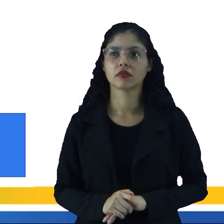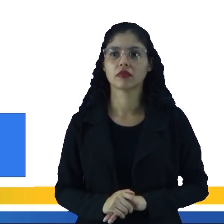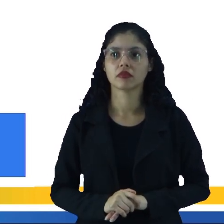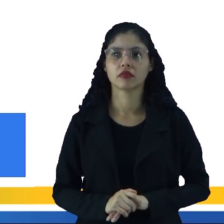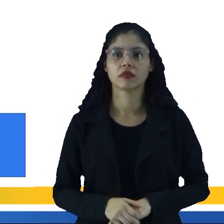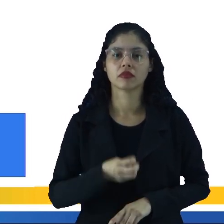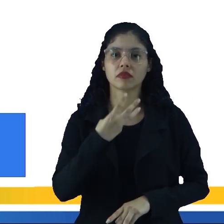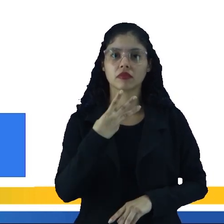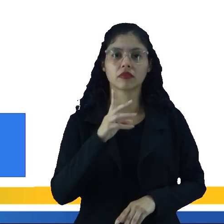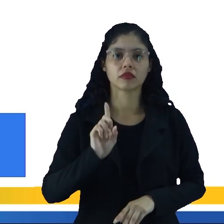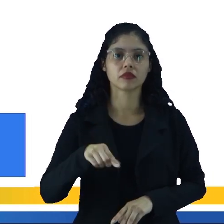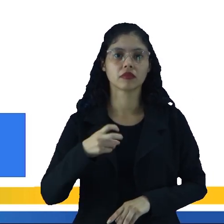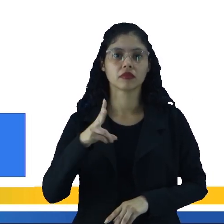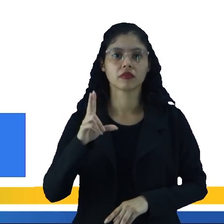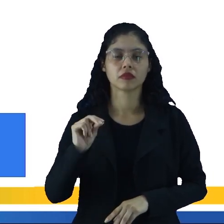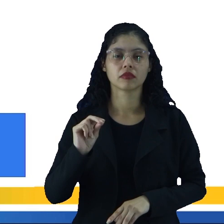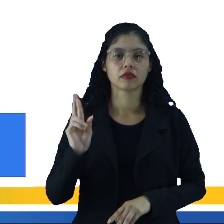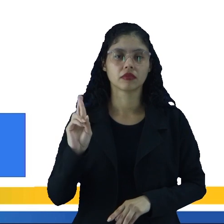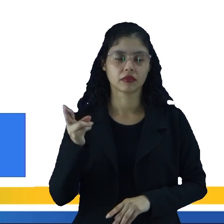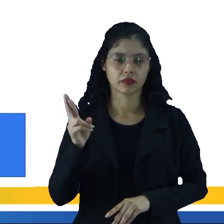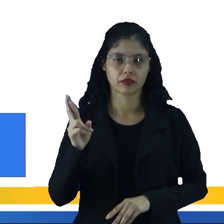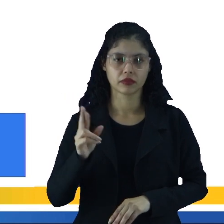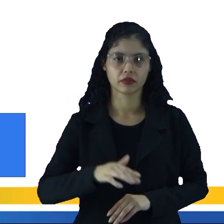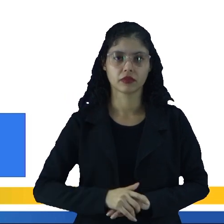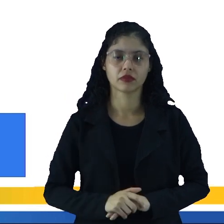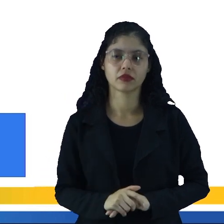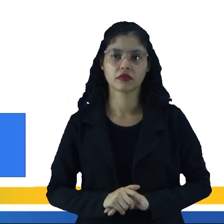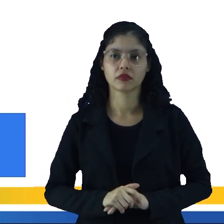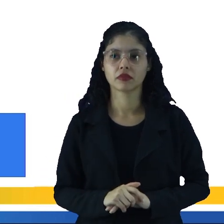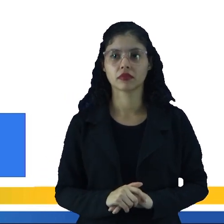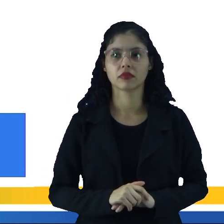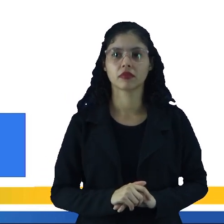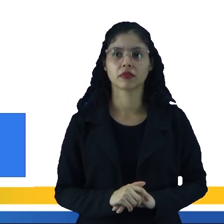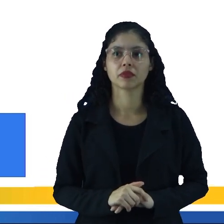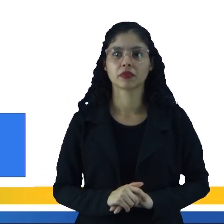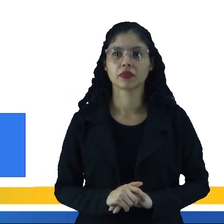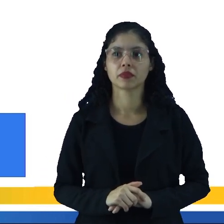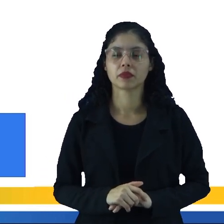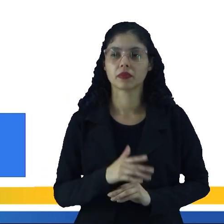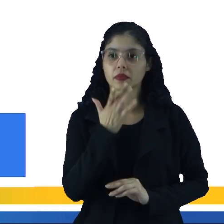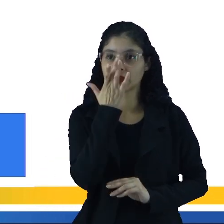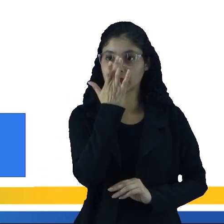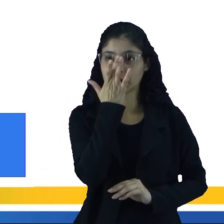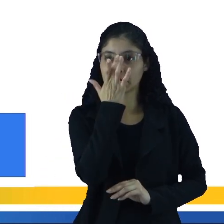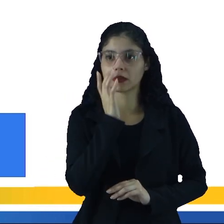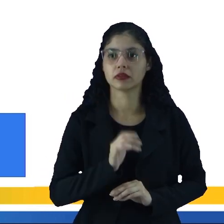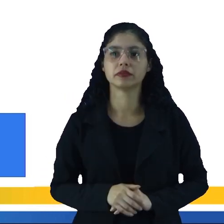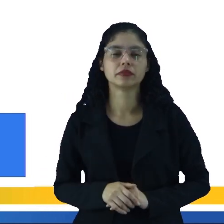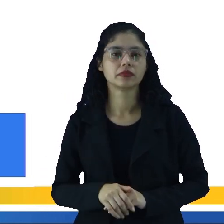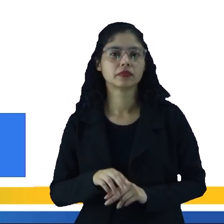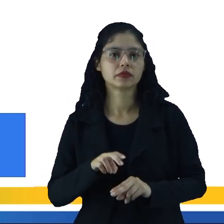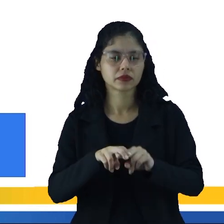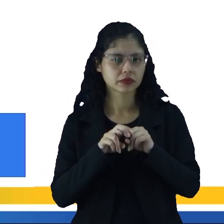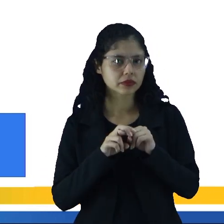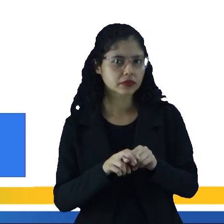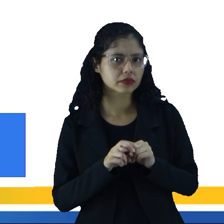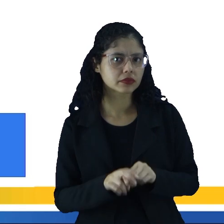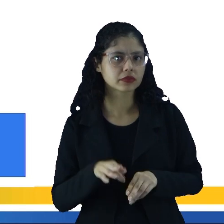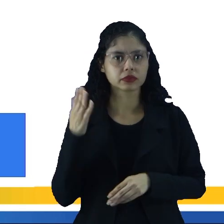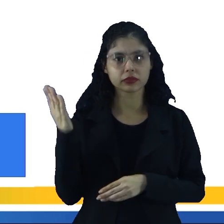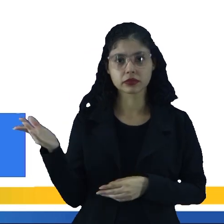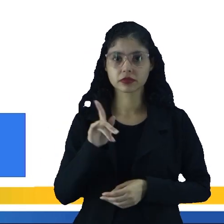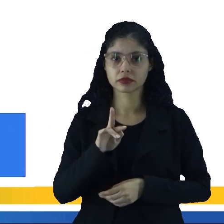5,10. E a garrafa de 350 ml custa R$ 3,50. Então, portanto,